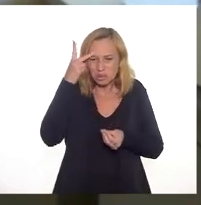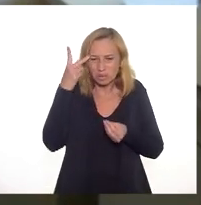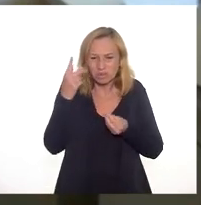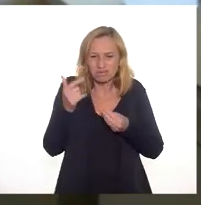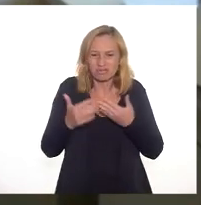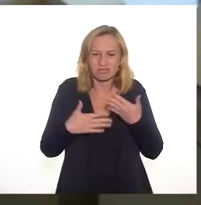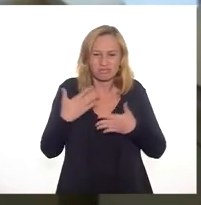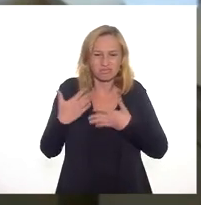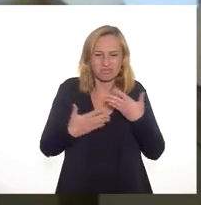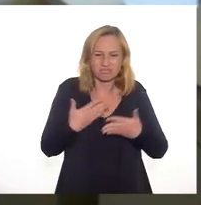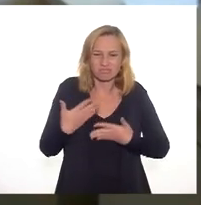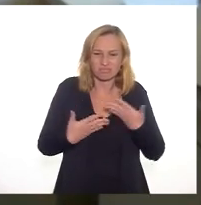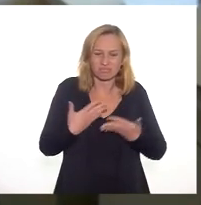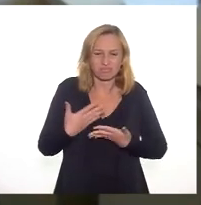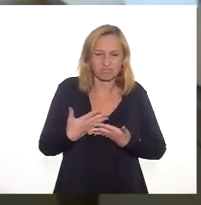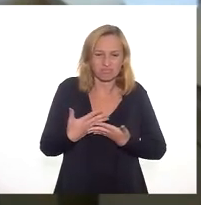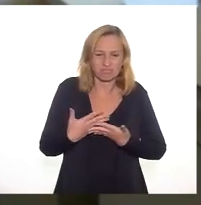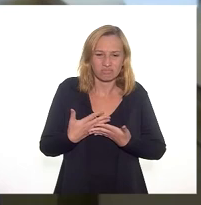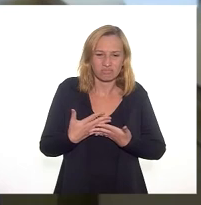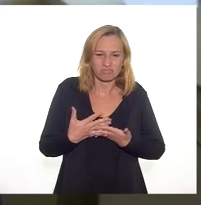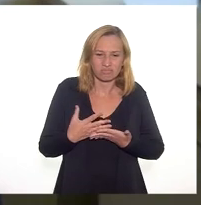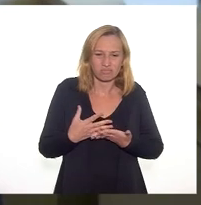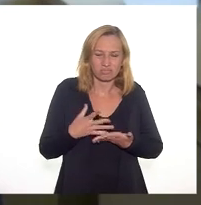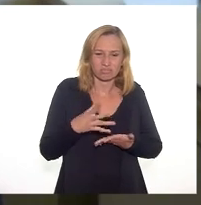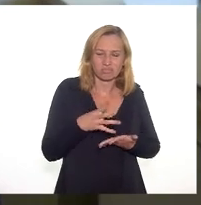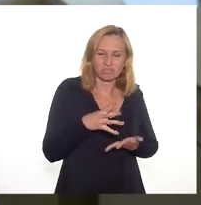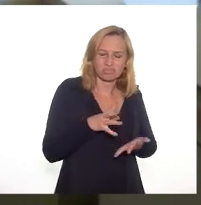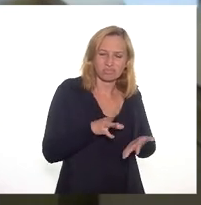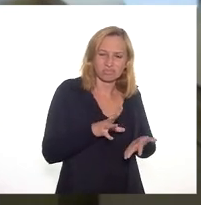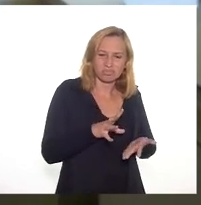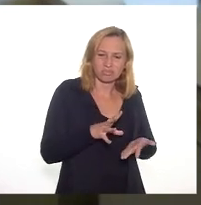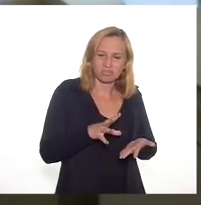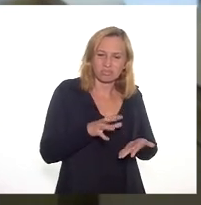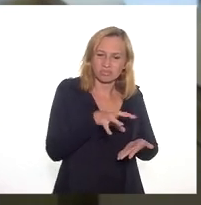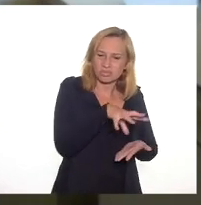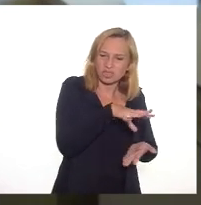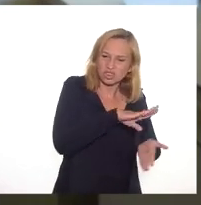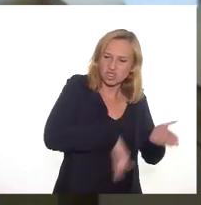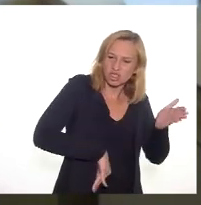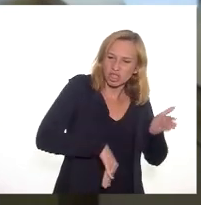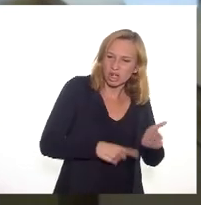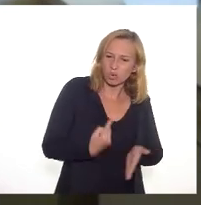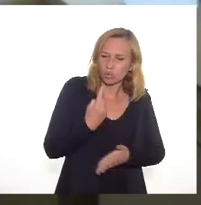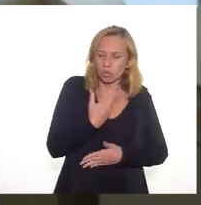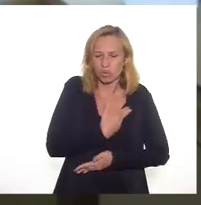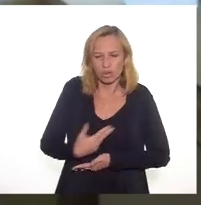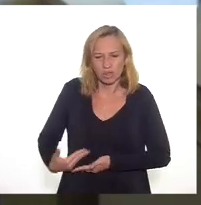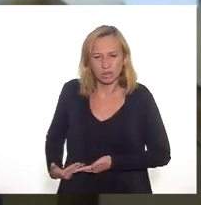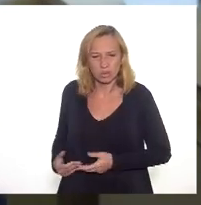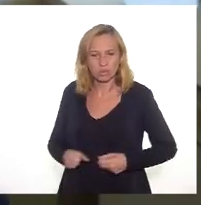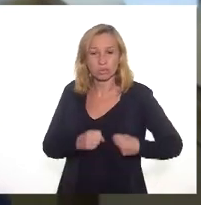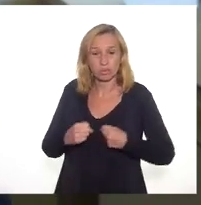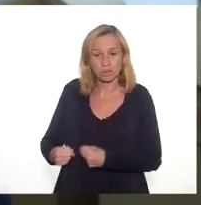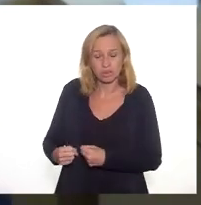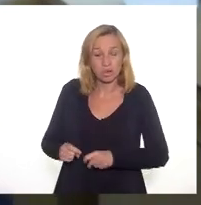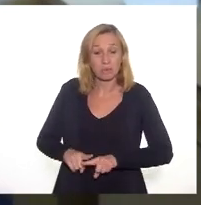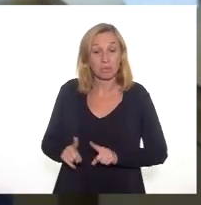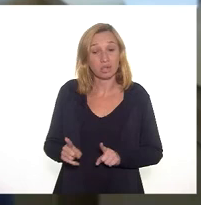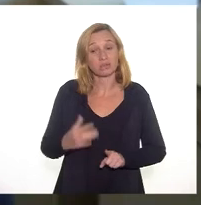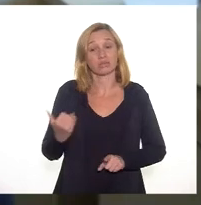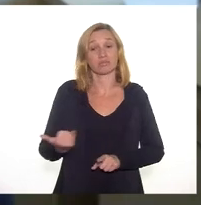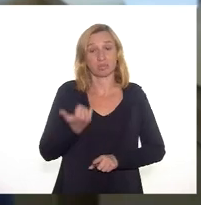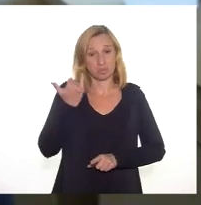em caçar um mandato de um governador, mas se fazia